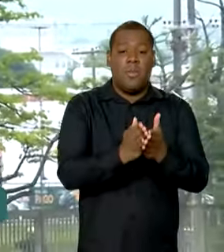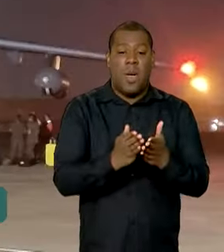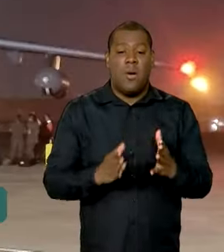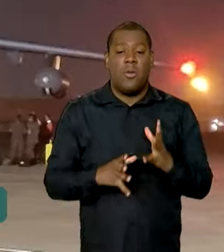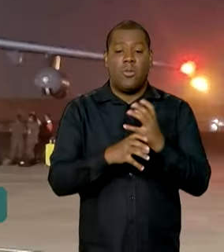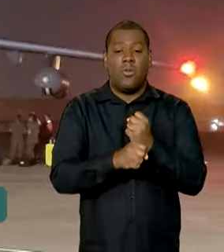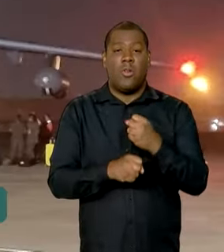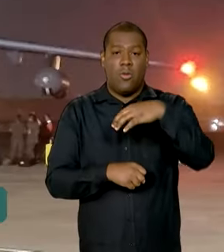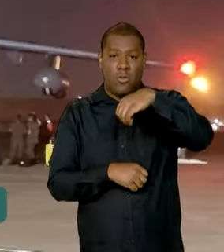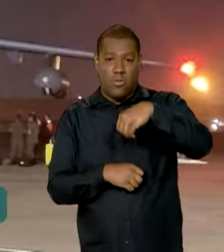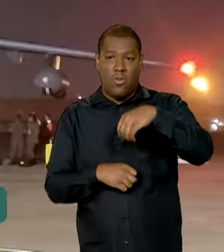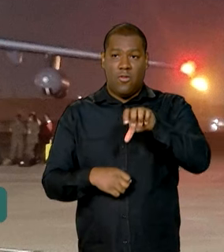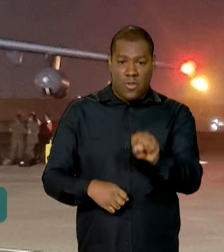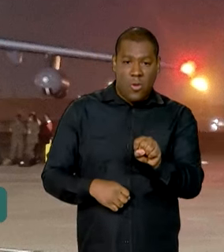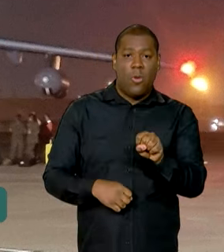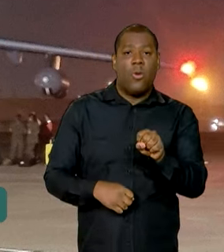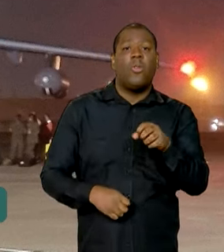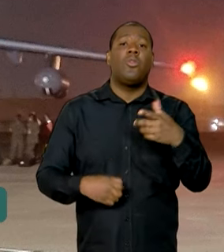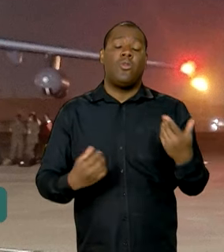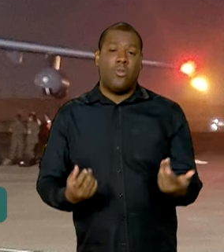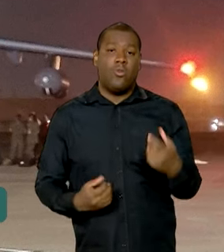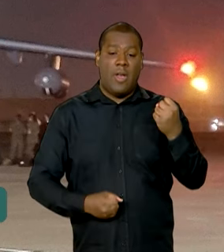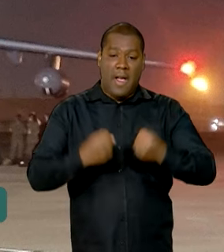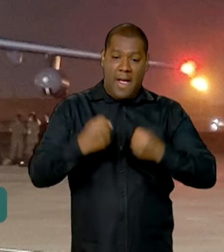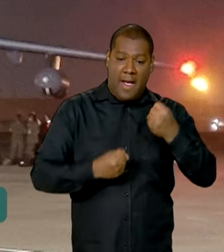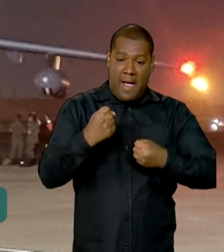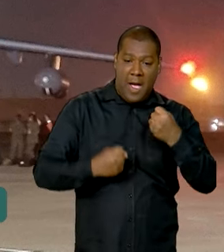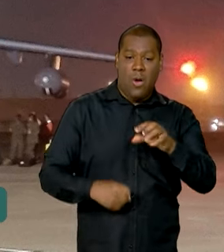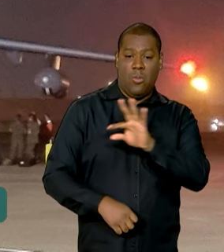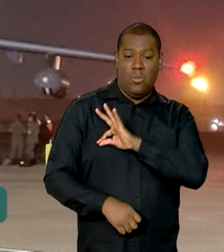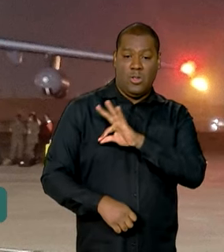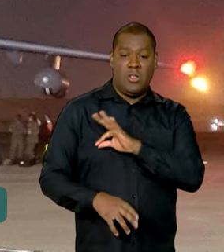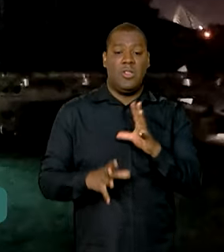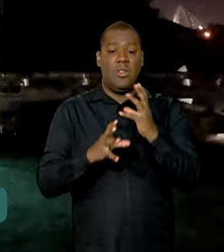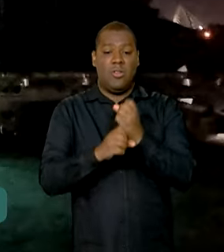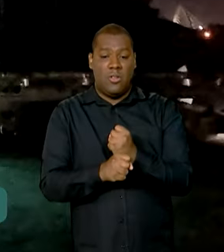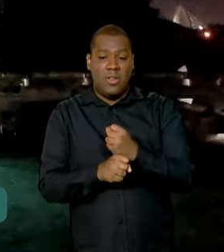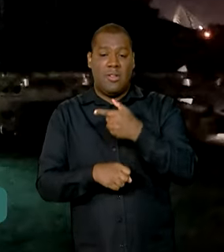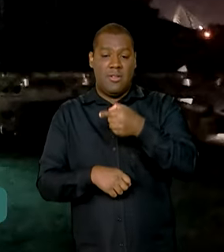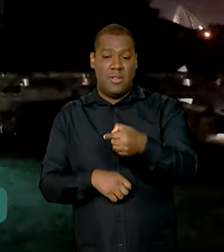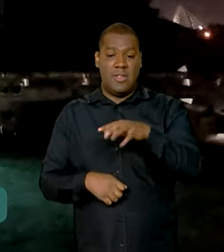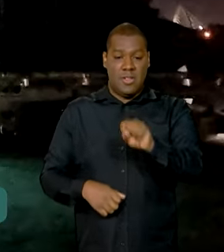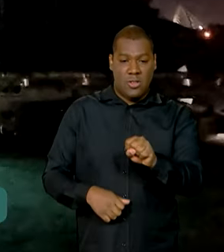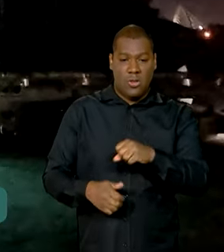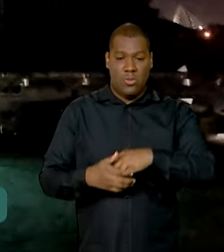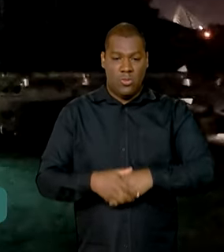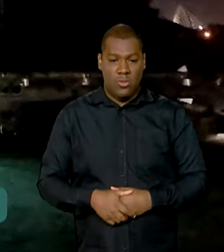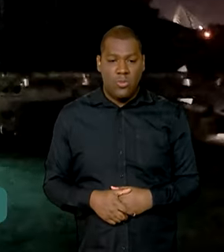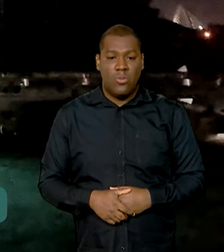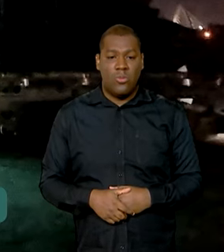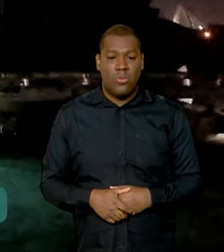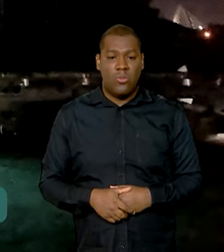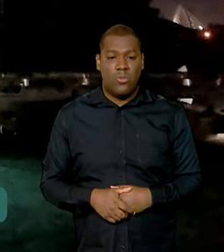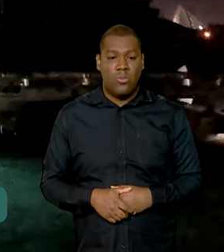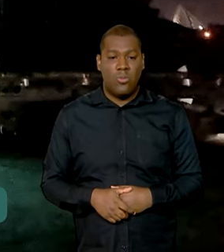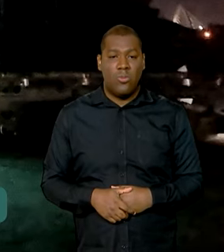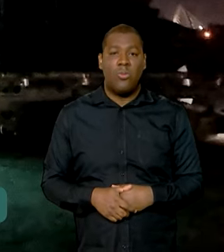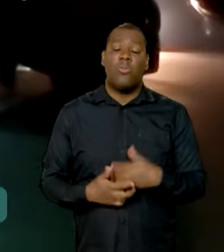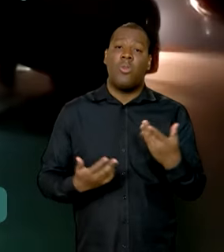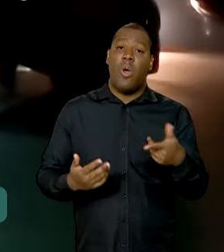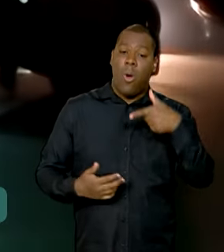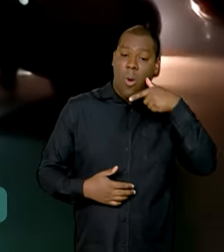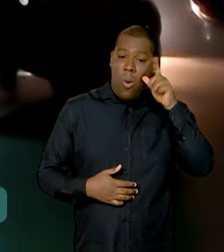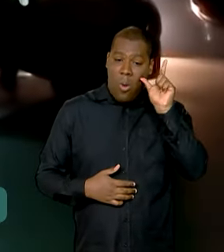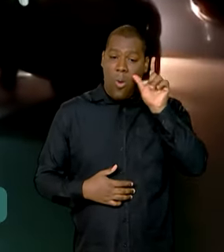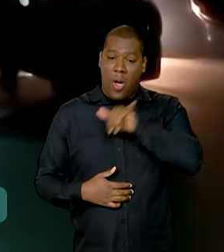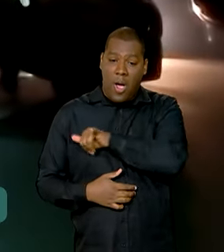viaturas. Na madrugada de domingo, um avião KC-390 da FAB decolou da base aérea do Galeão, do Rio de Janeiro,